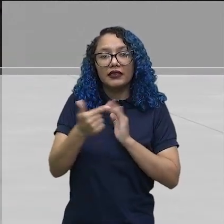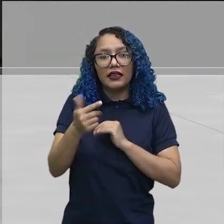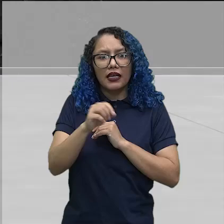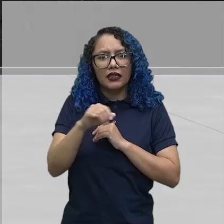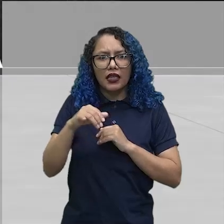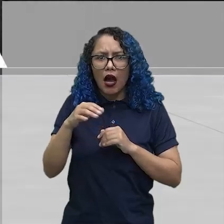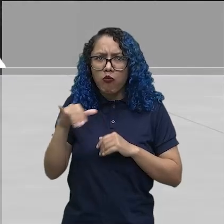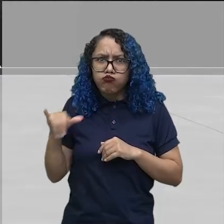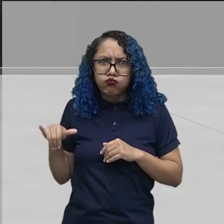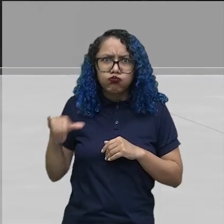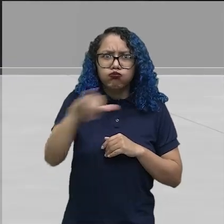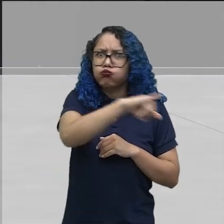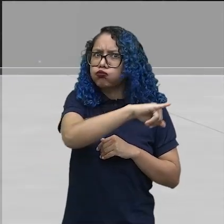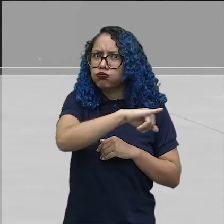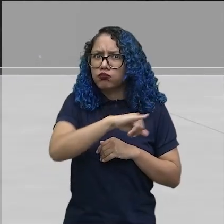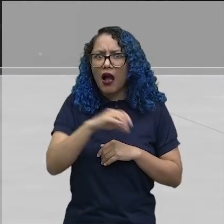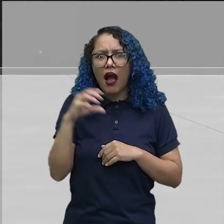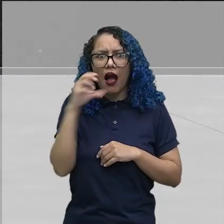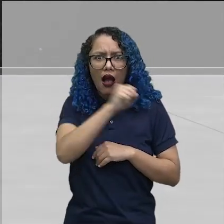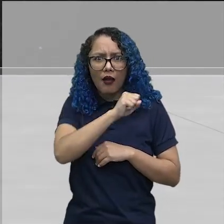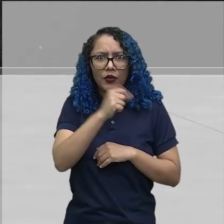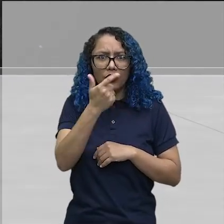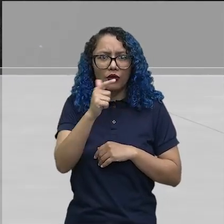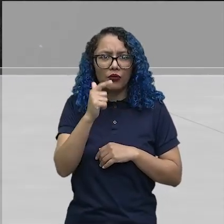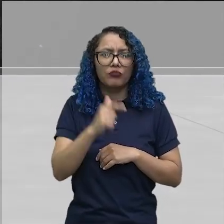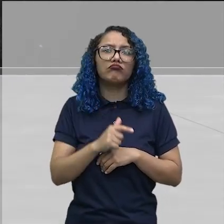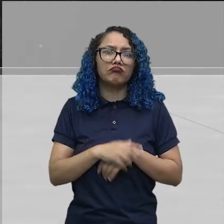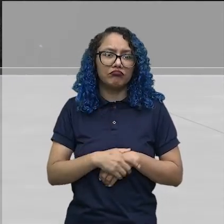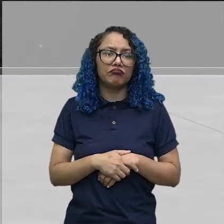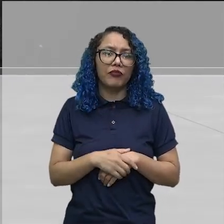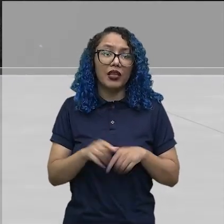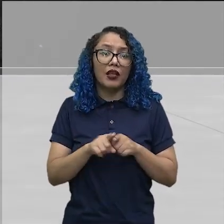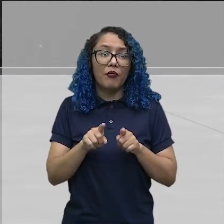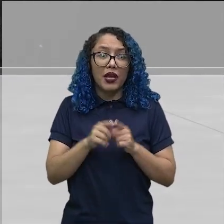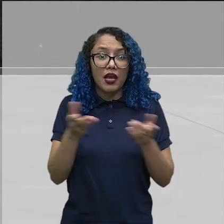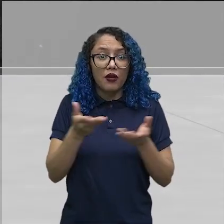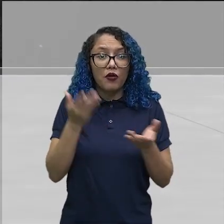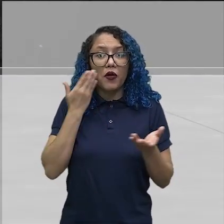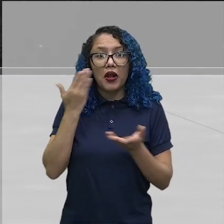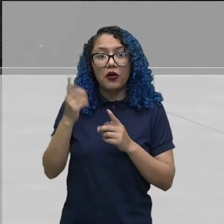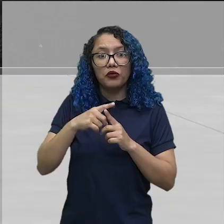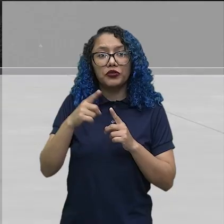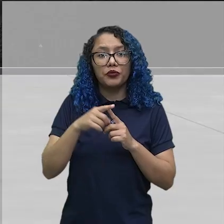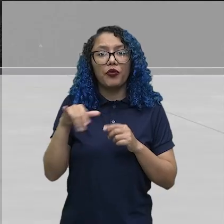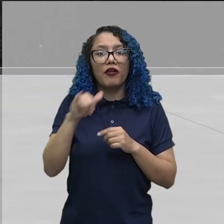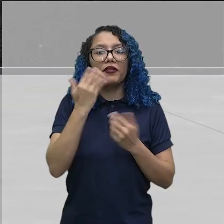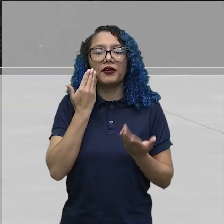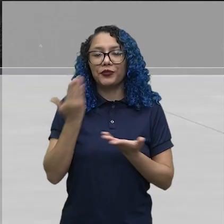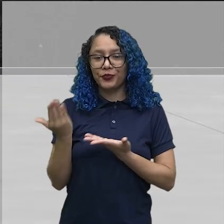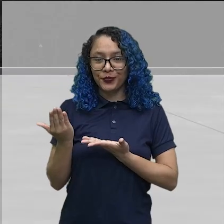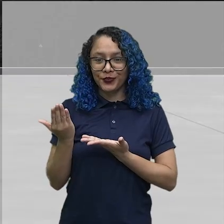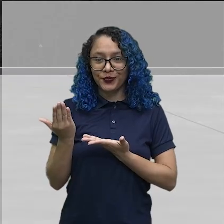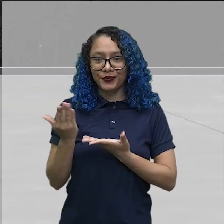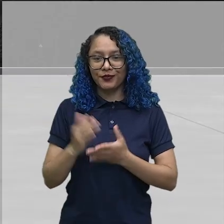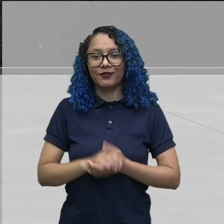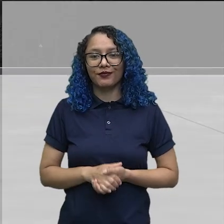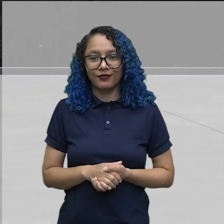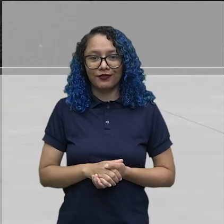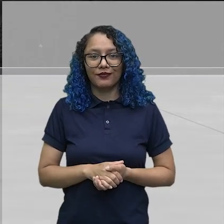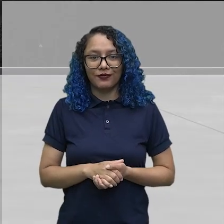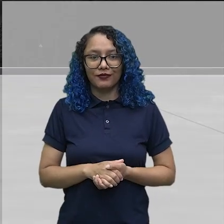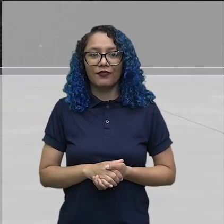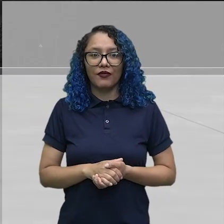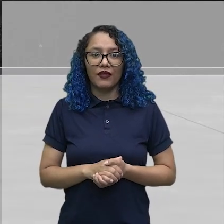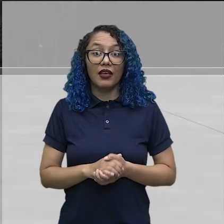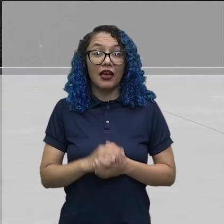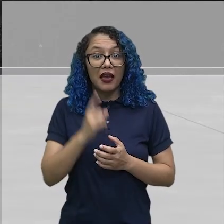velozes. Nós temos aqui a imagem do Concorde, que é o nosso avião supersônico. E na atualidade, os aviões são desse jeito que vocês estão vendo aí, com